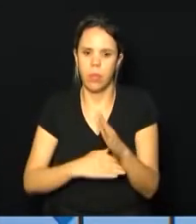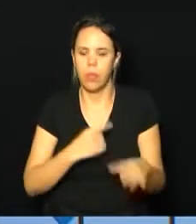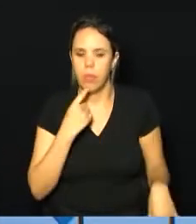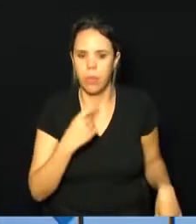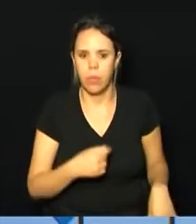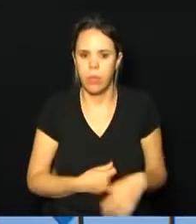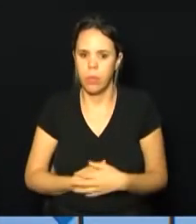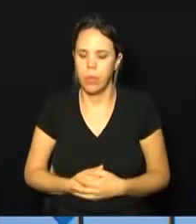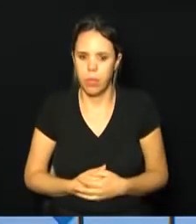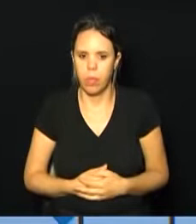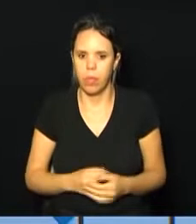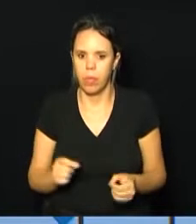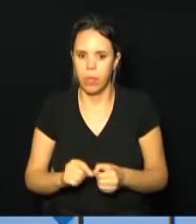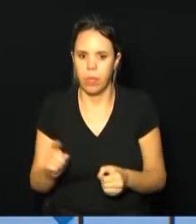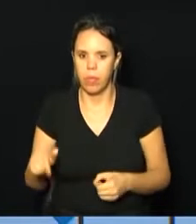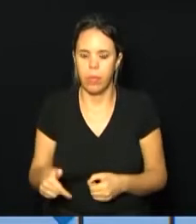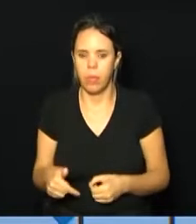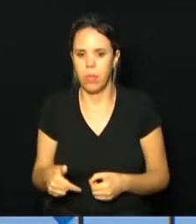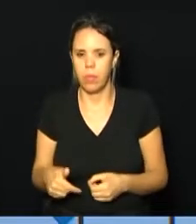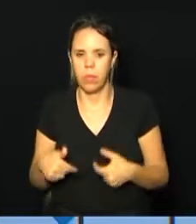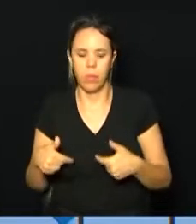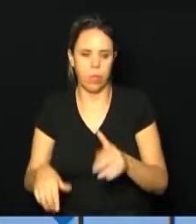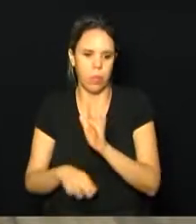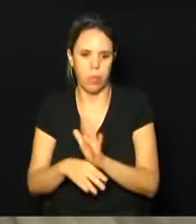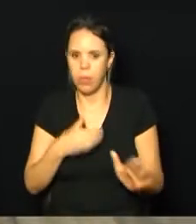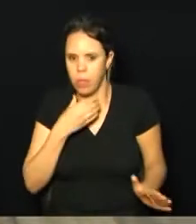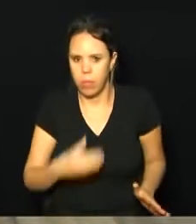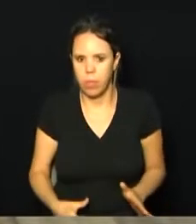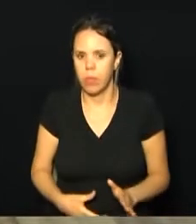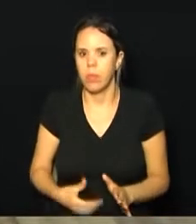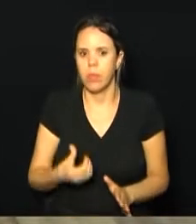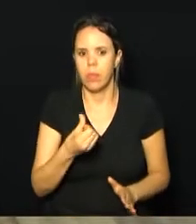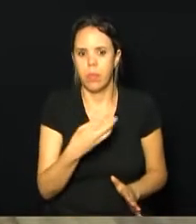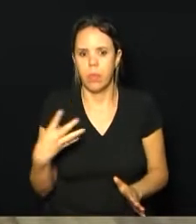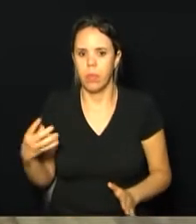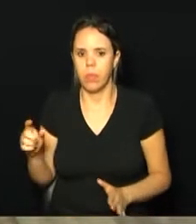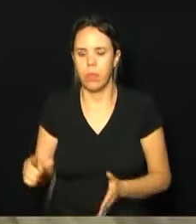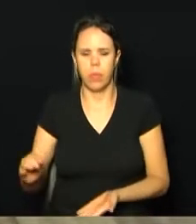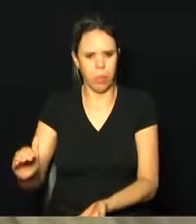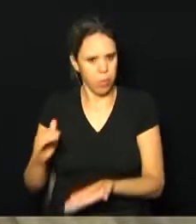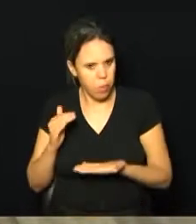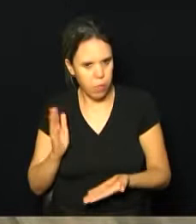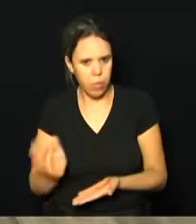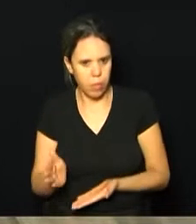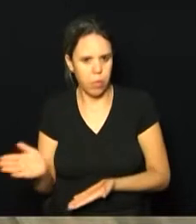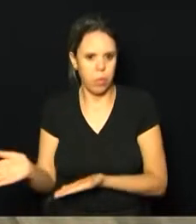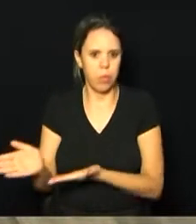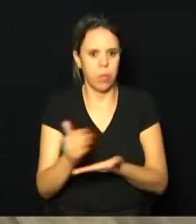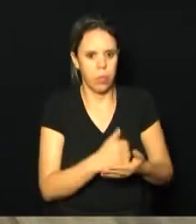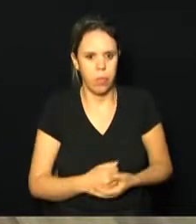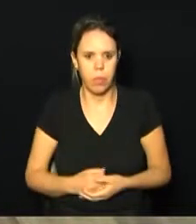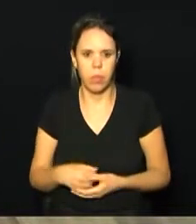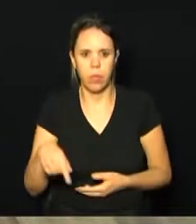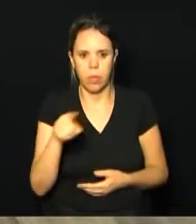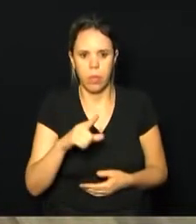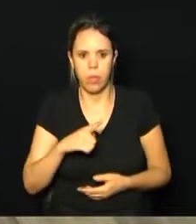de Campinas e você faz assim essa ação de Natal. Então, 64 toneladas já foram arrecadadas e